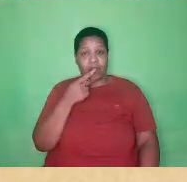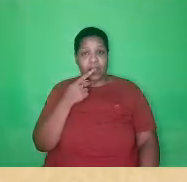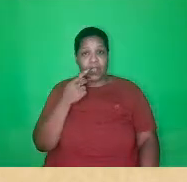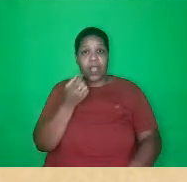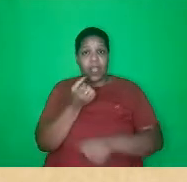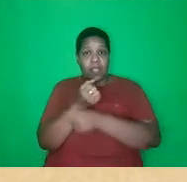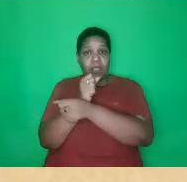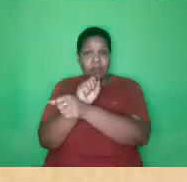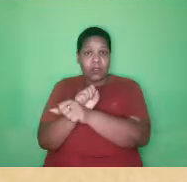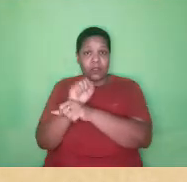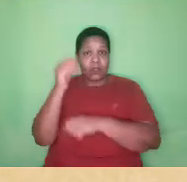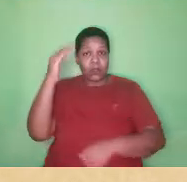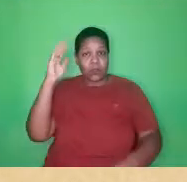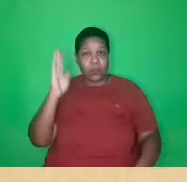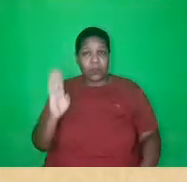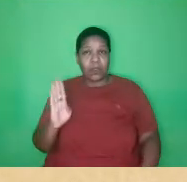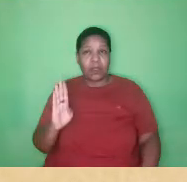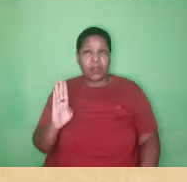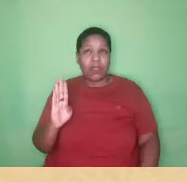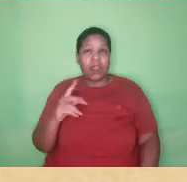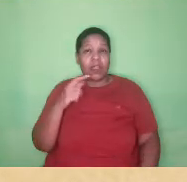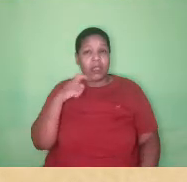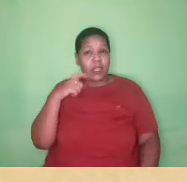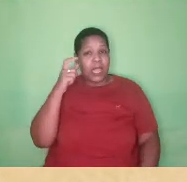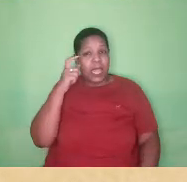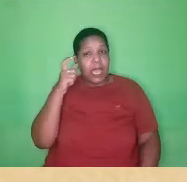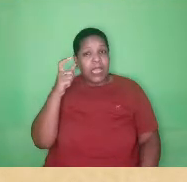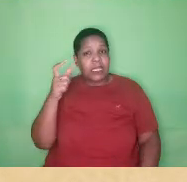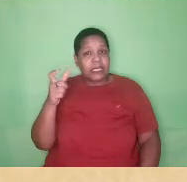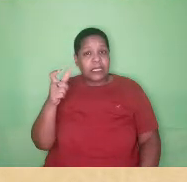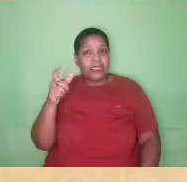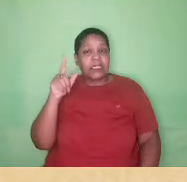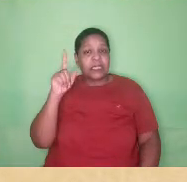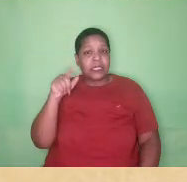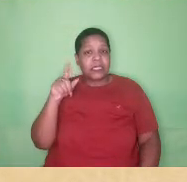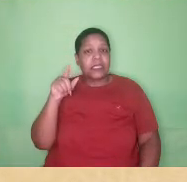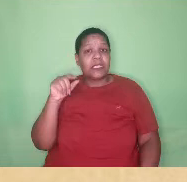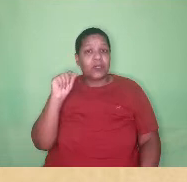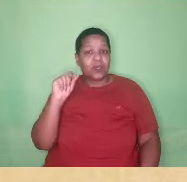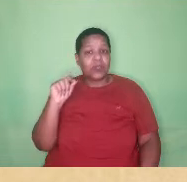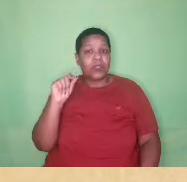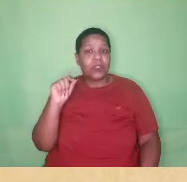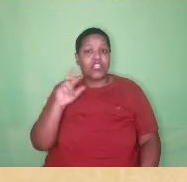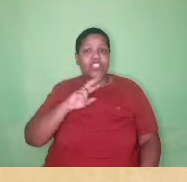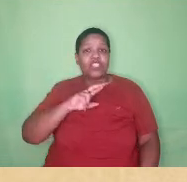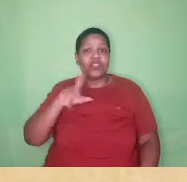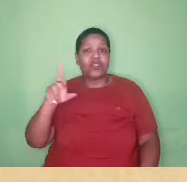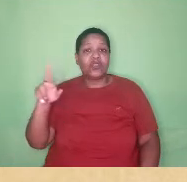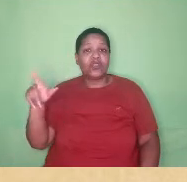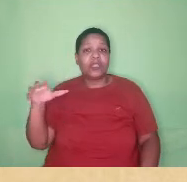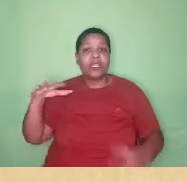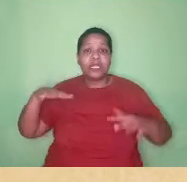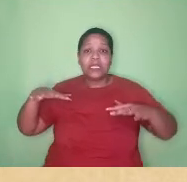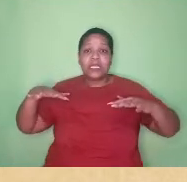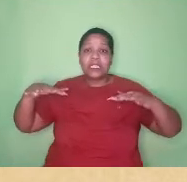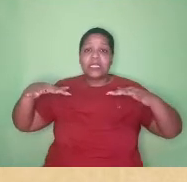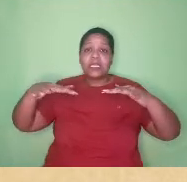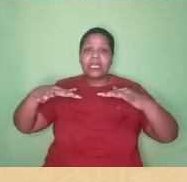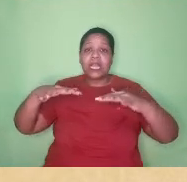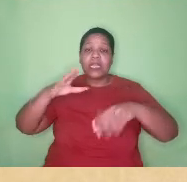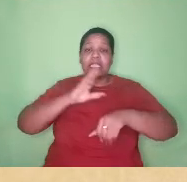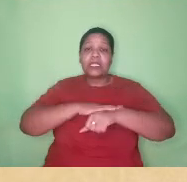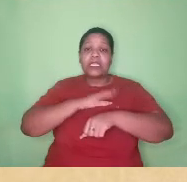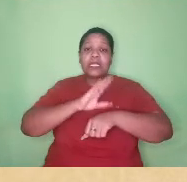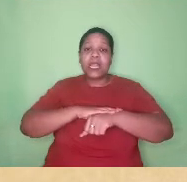nós, historiadores, estamos muito atentos a chamar a atenção das diferenças de espaço e tempo dessa escravidão. Por